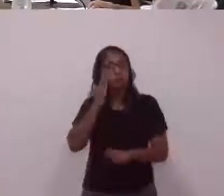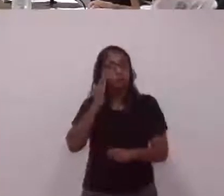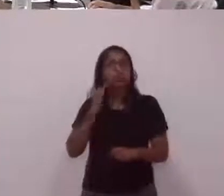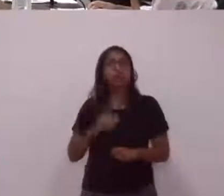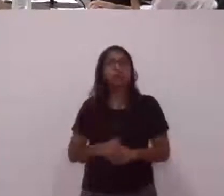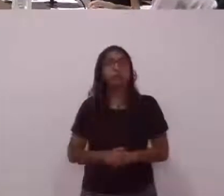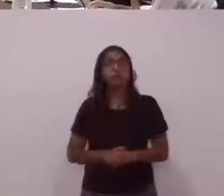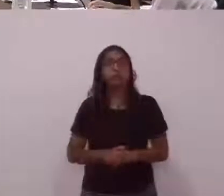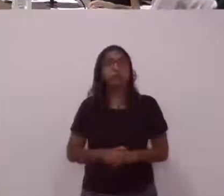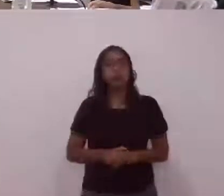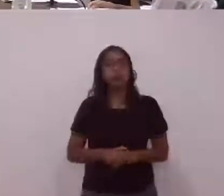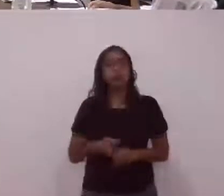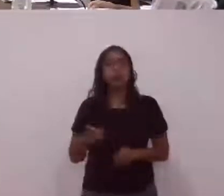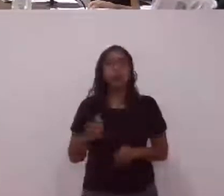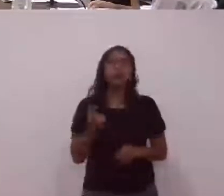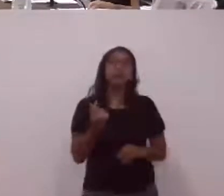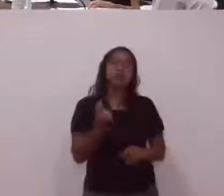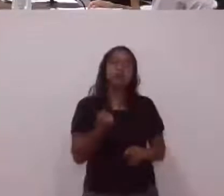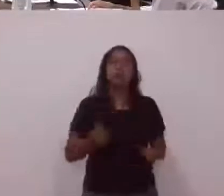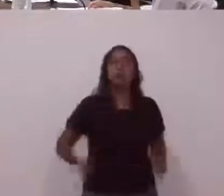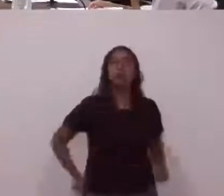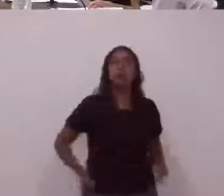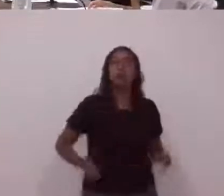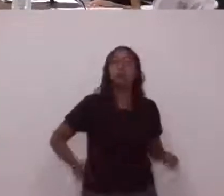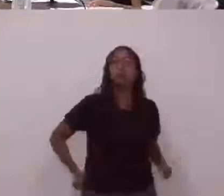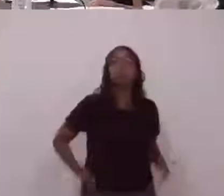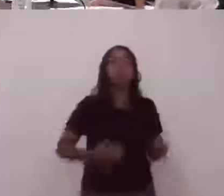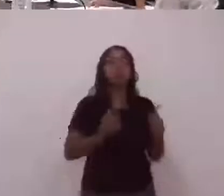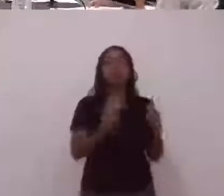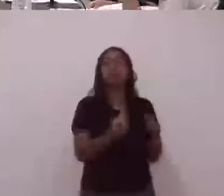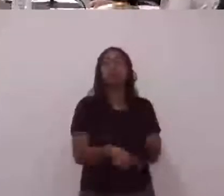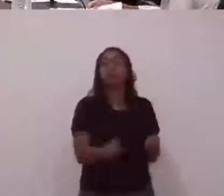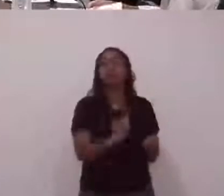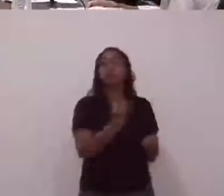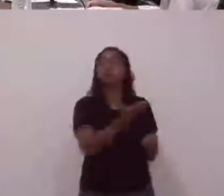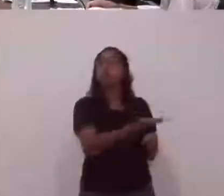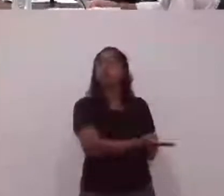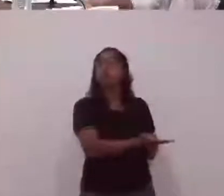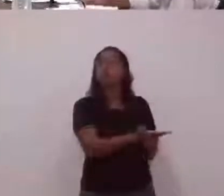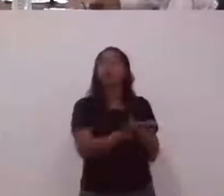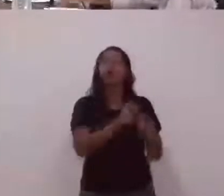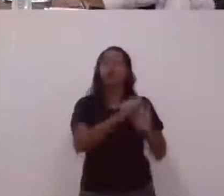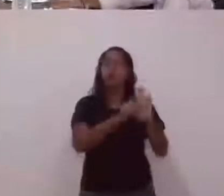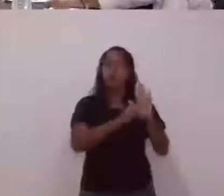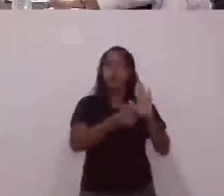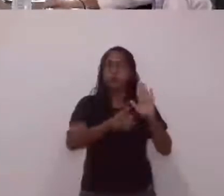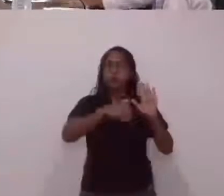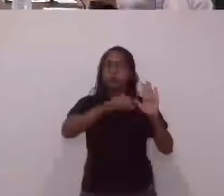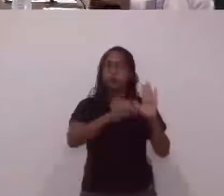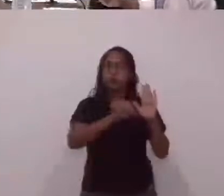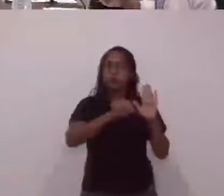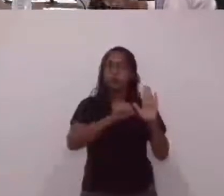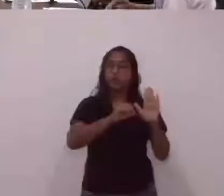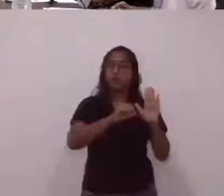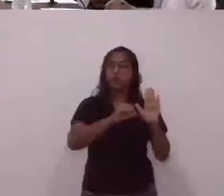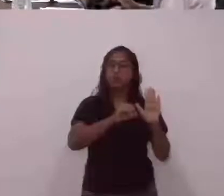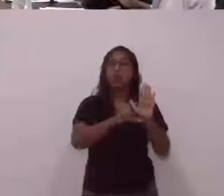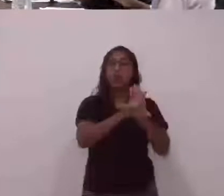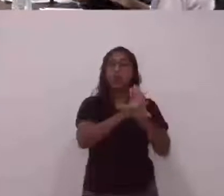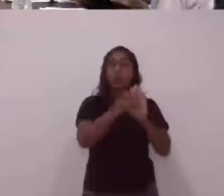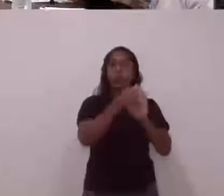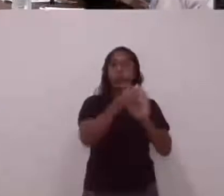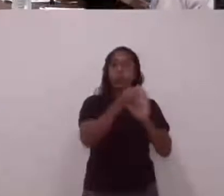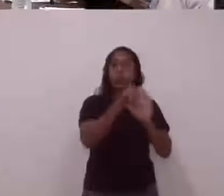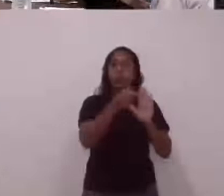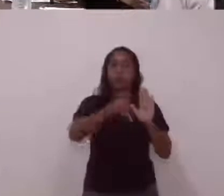públicos inutilmente, incorrendo no artigo 10 da Capit, da Lei nº 8